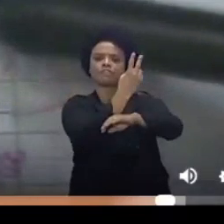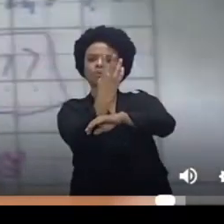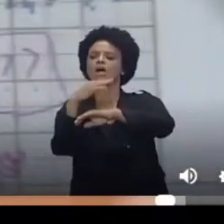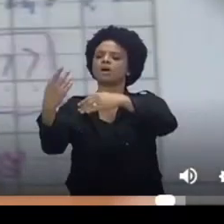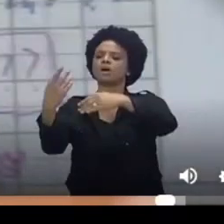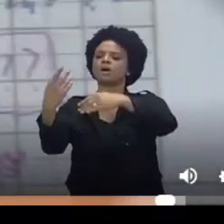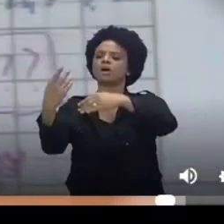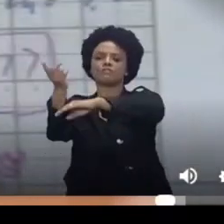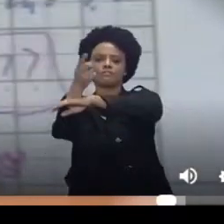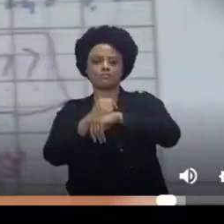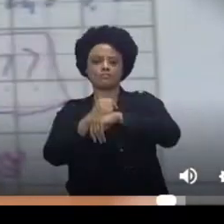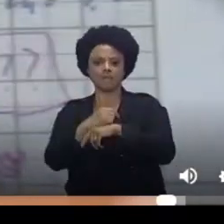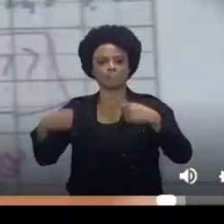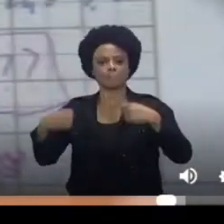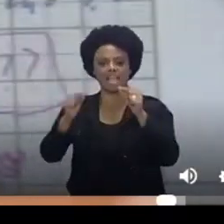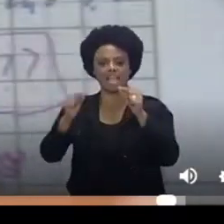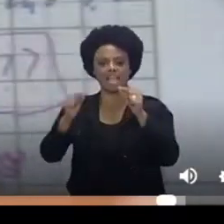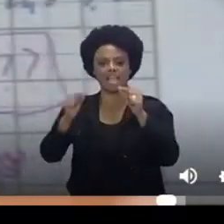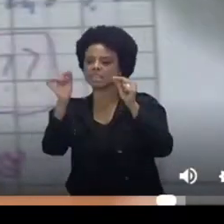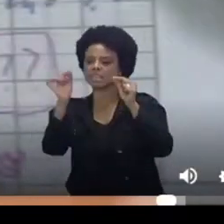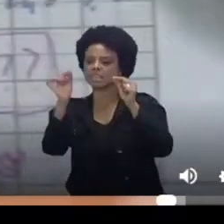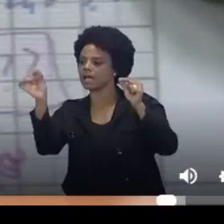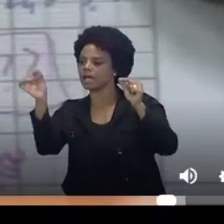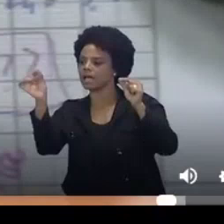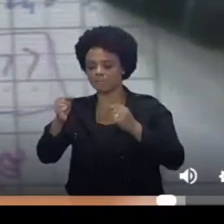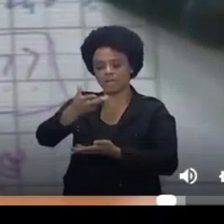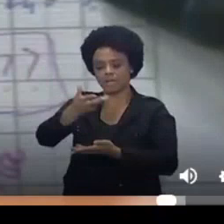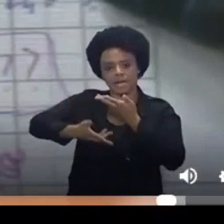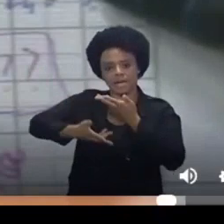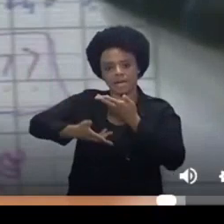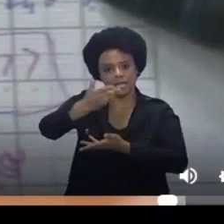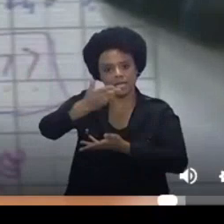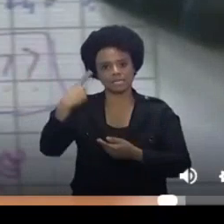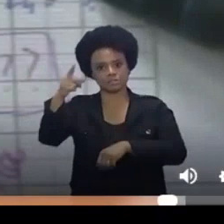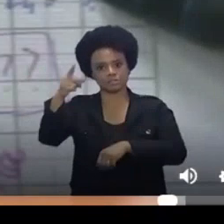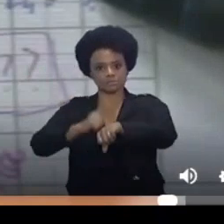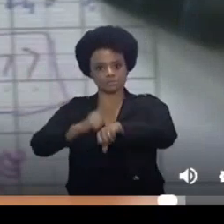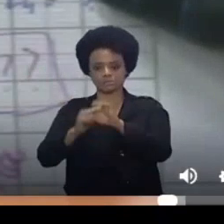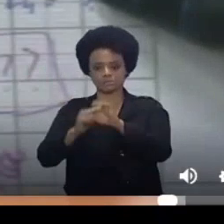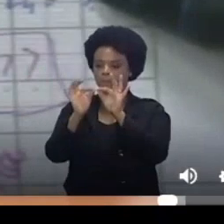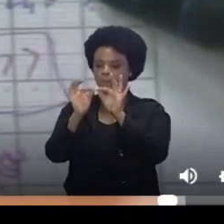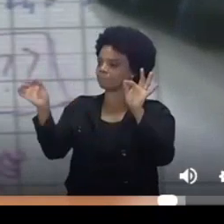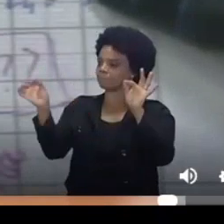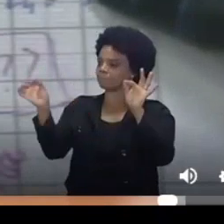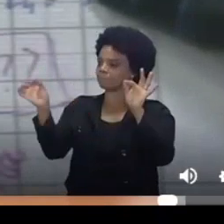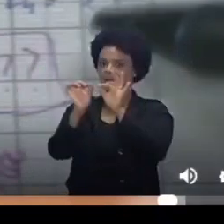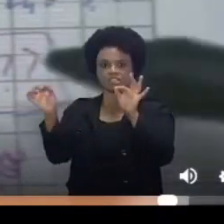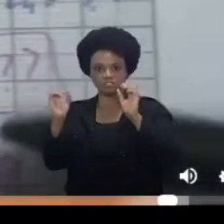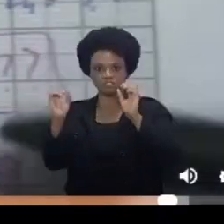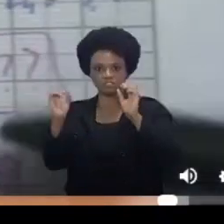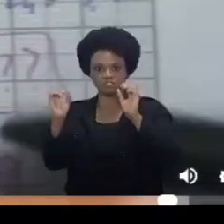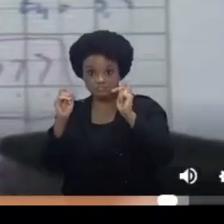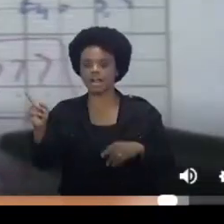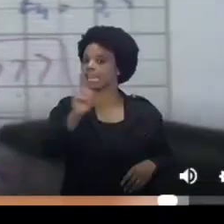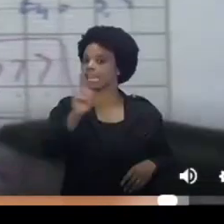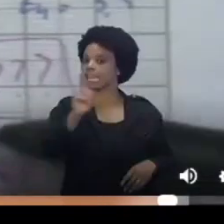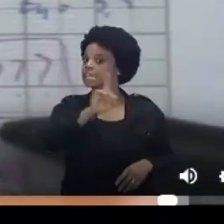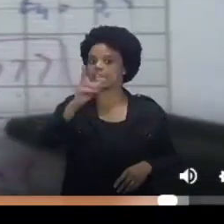traçar com relação aos tempos das suas medidas, ok? Não esqueçam